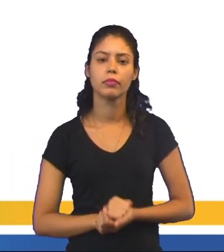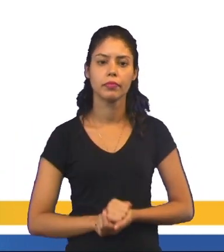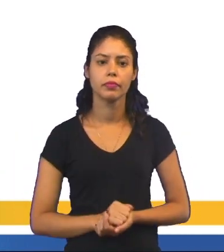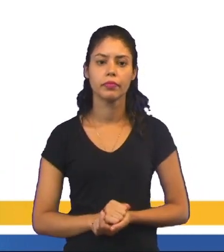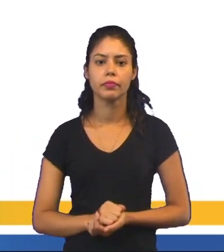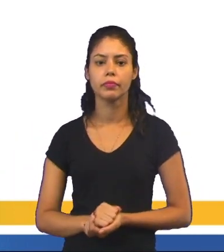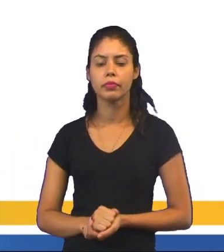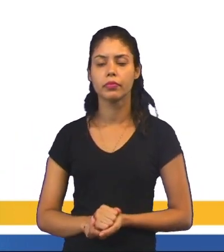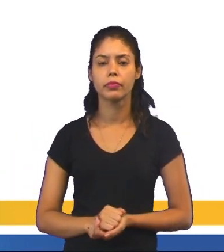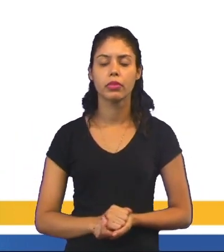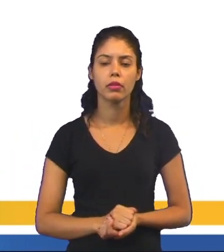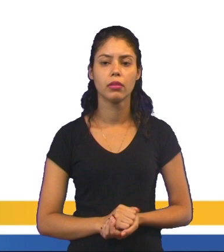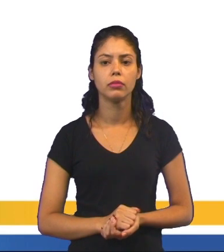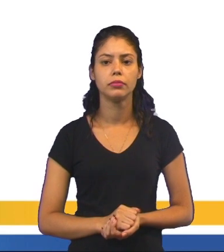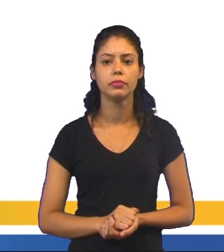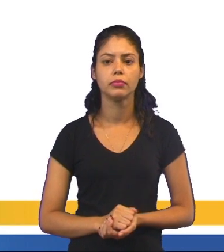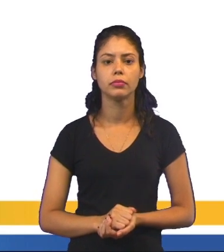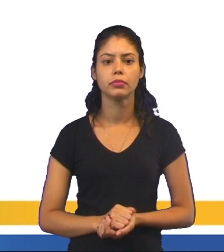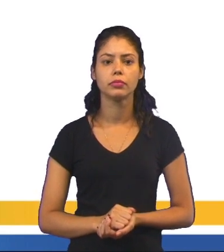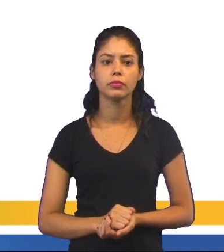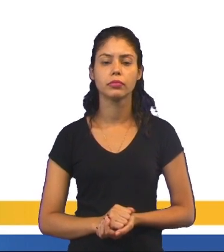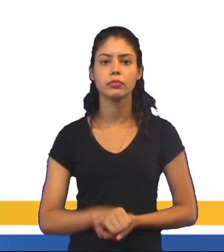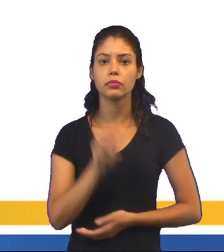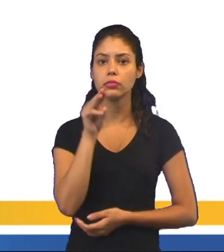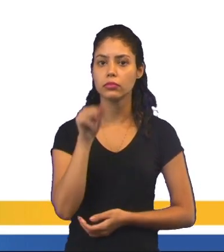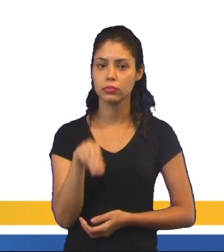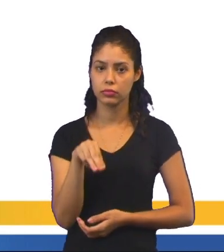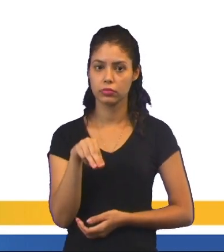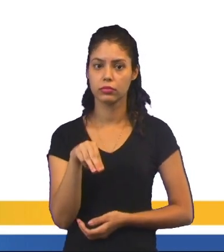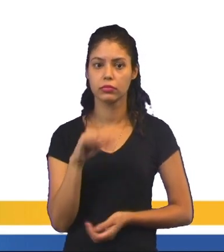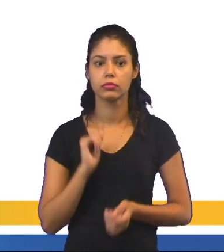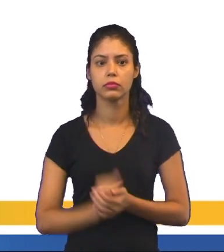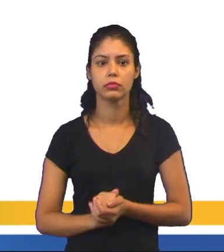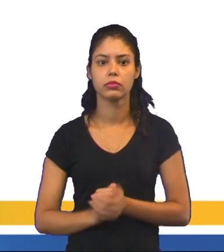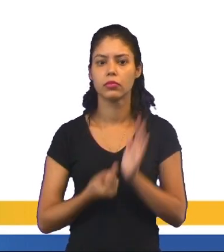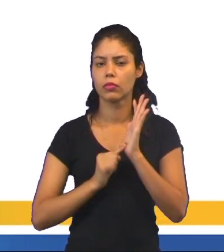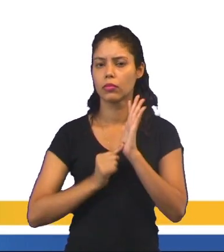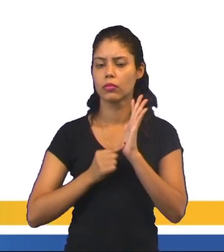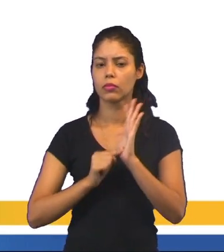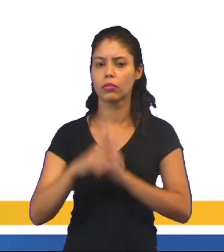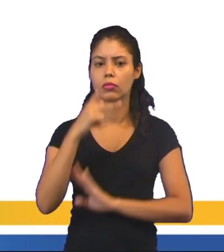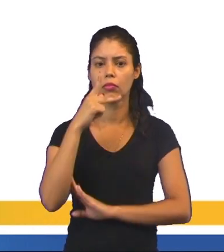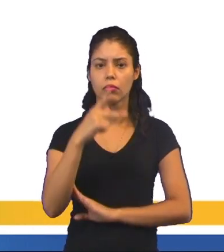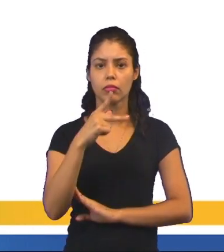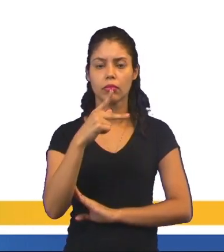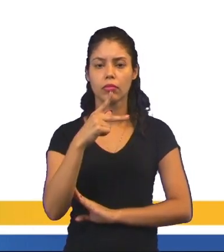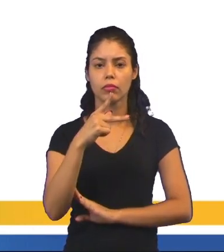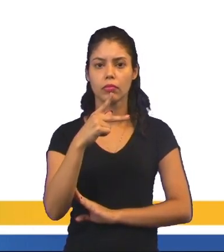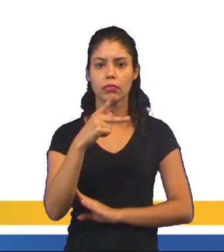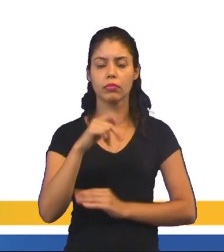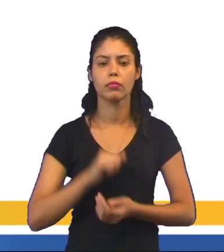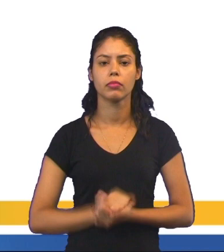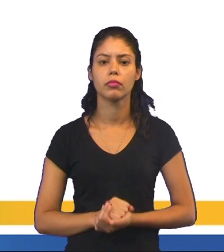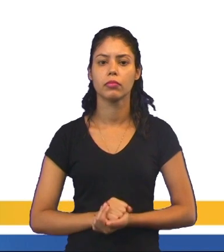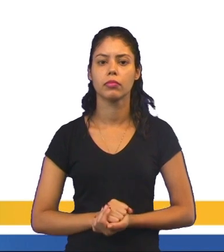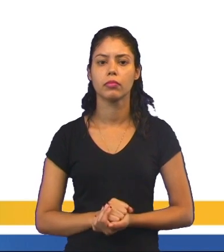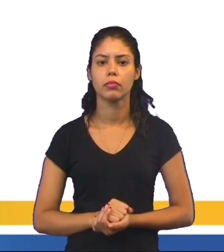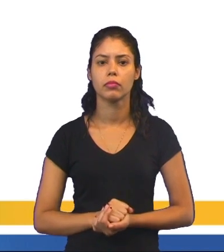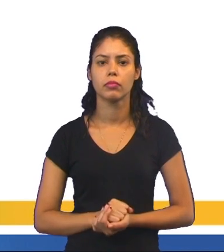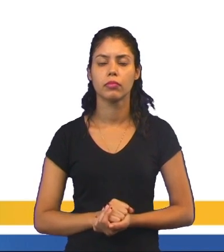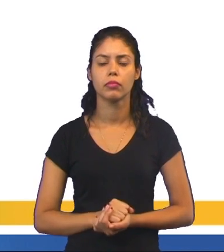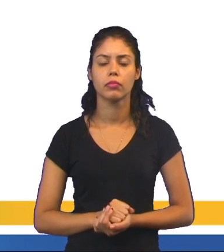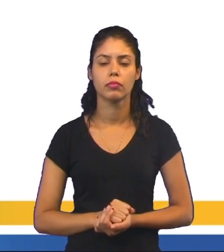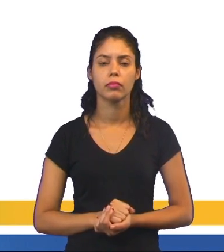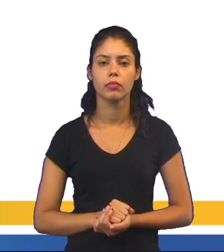aí na reta tá nesse gráfico com coeficiente angular M em ponto genérico ou